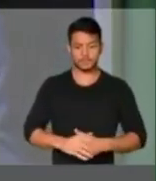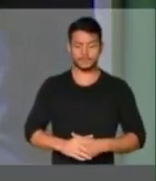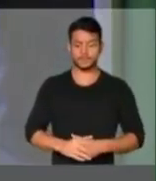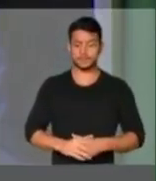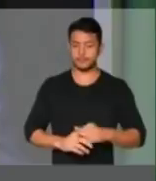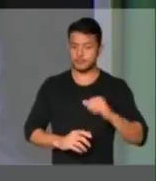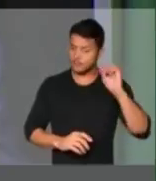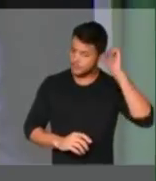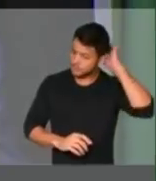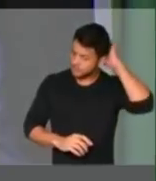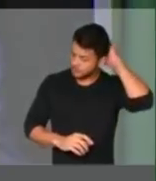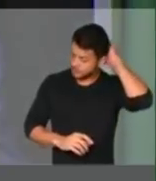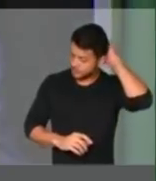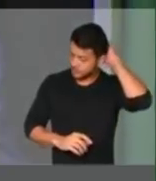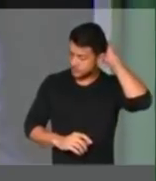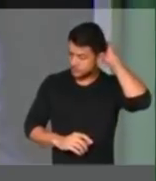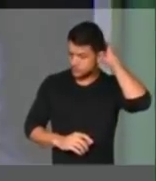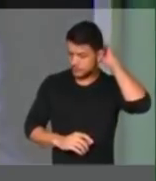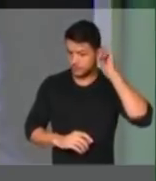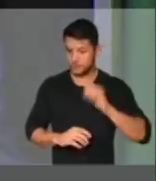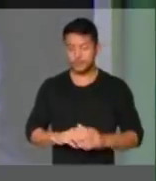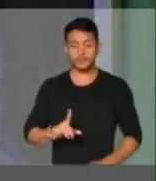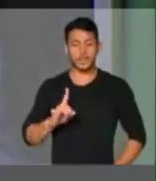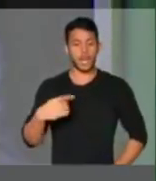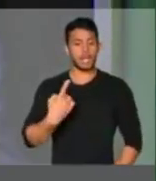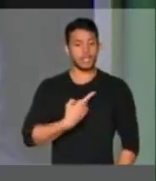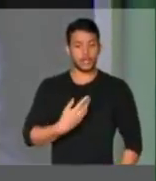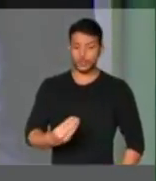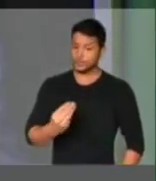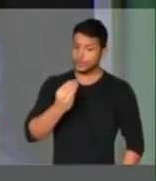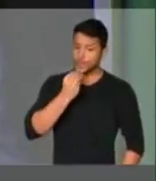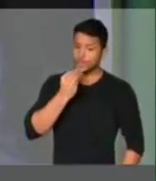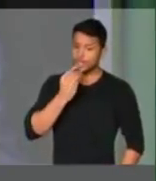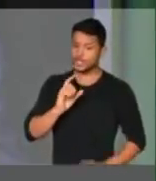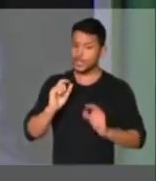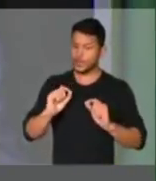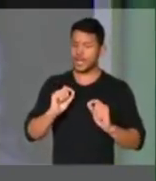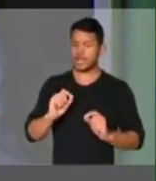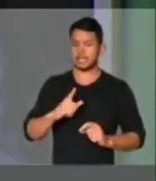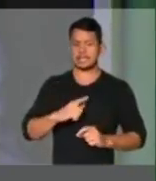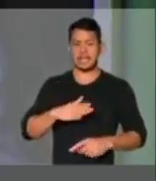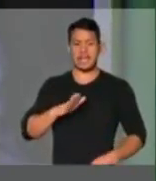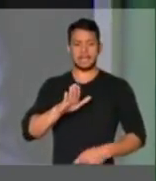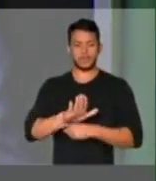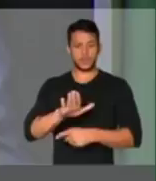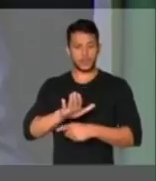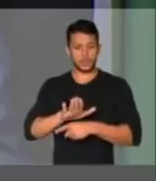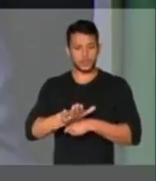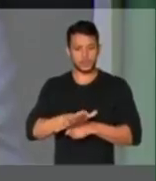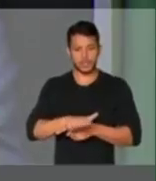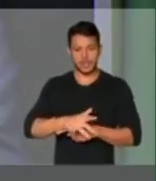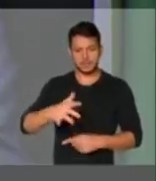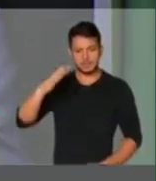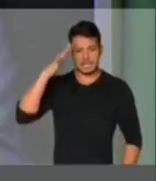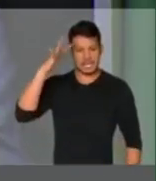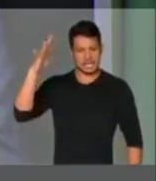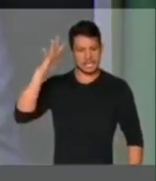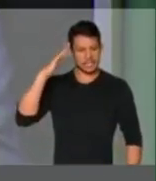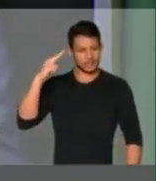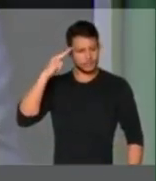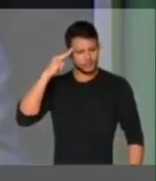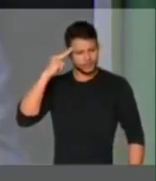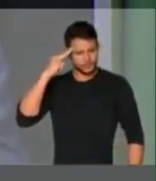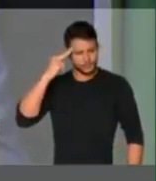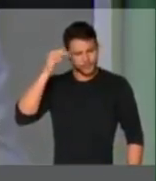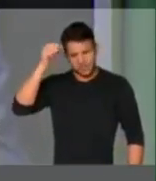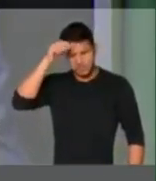ideia a gente fazer uma espécie de ressocialização por telepatia, mas infelizmente não é o professor Xavier, o nosso ministro